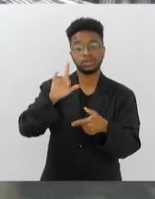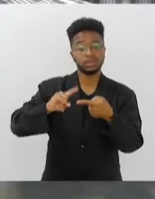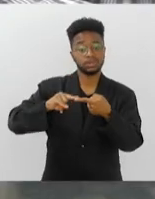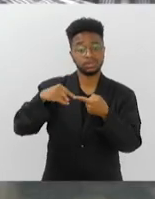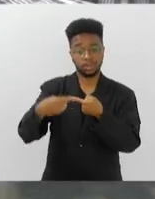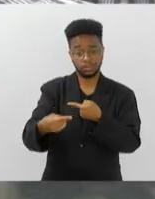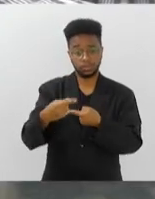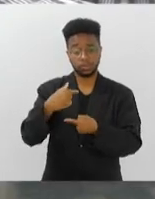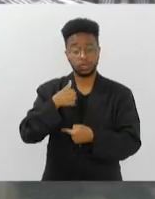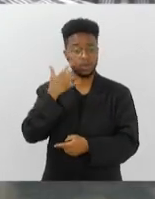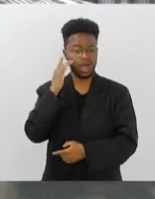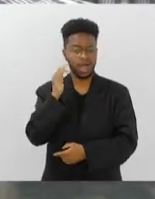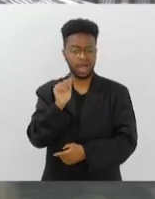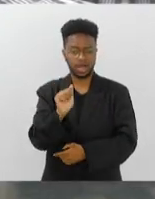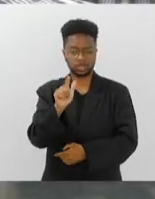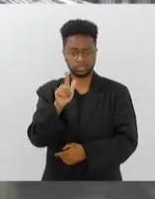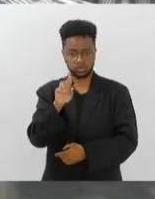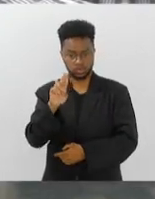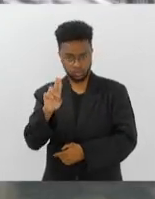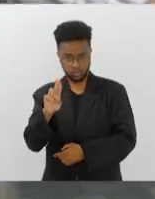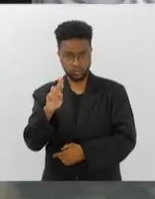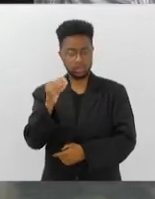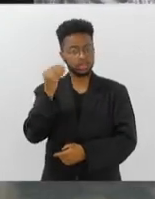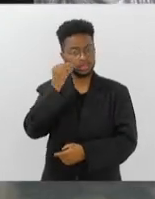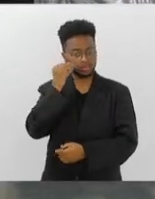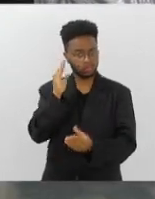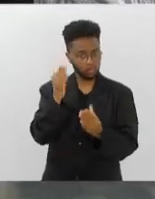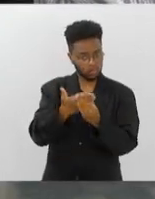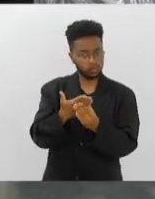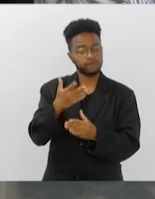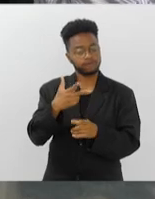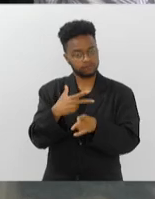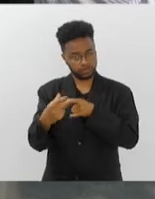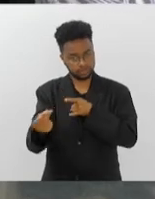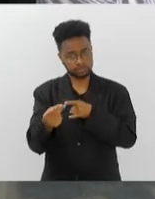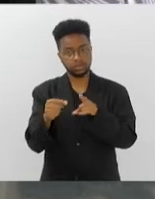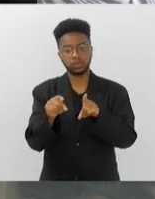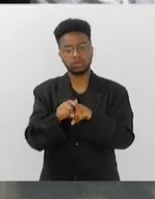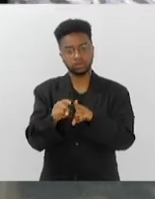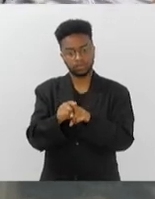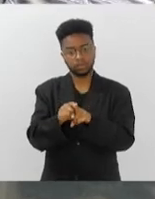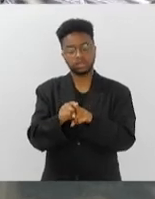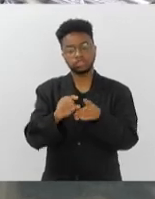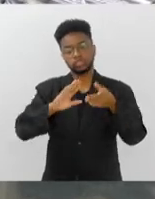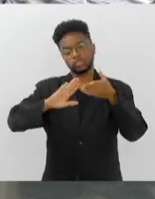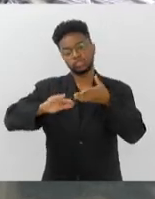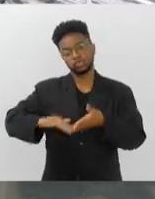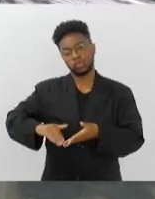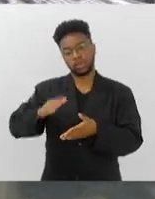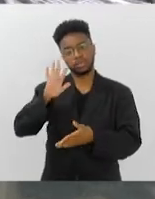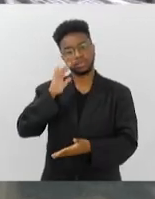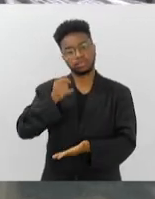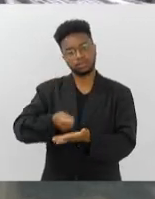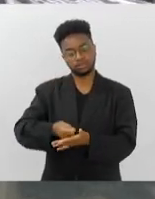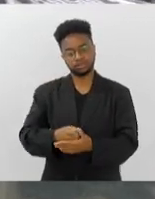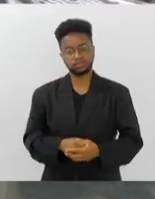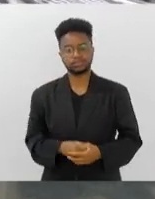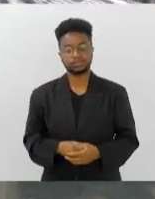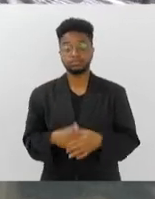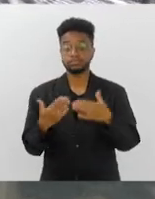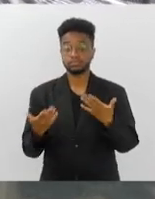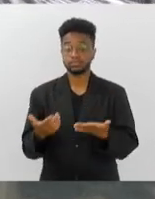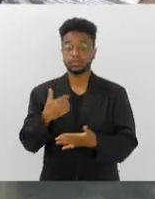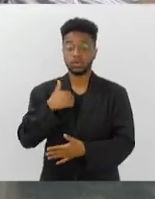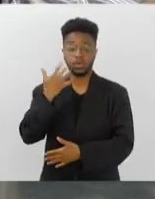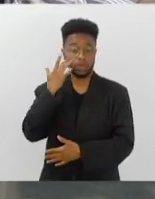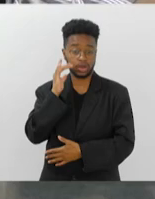não me engano, a AGU recorreu e ganhou e cassou essa decisão. Eu acho que